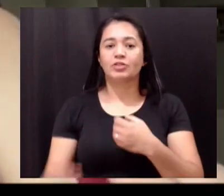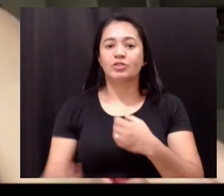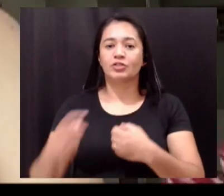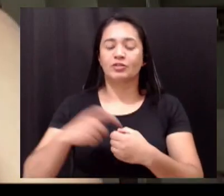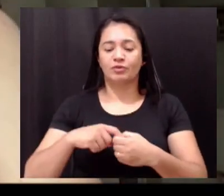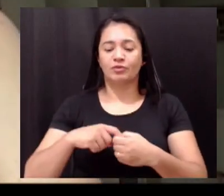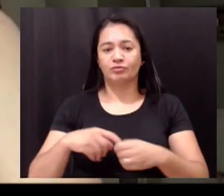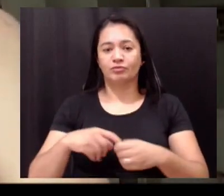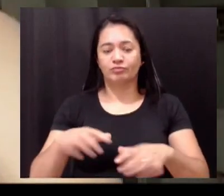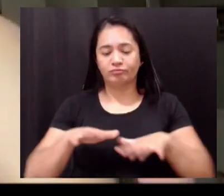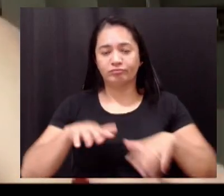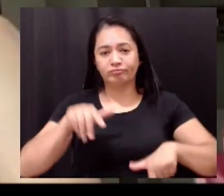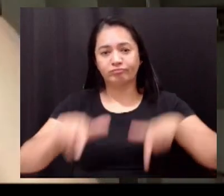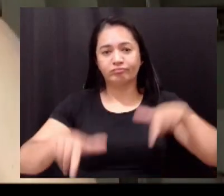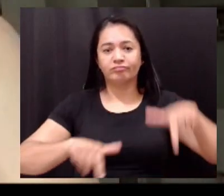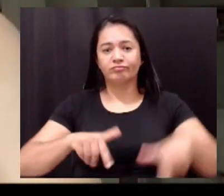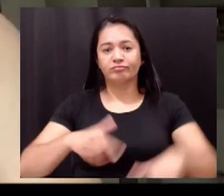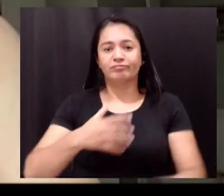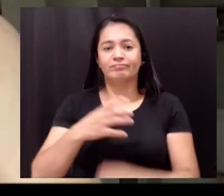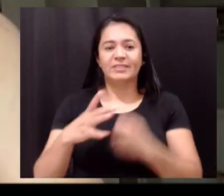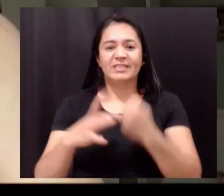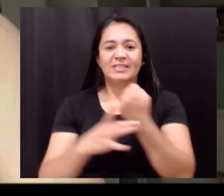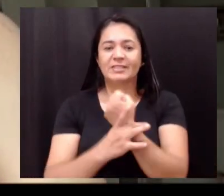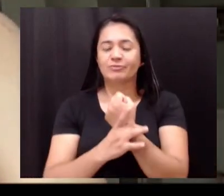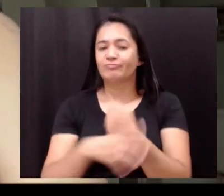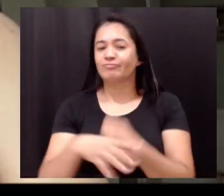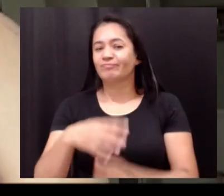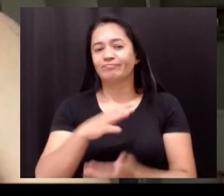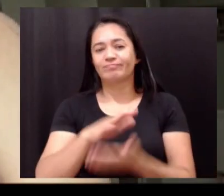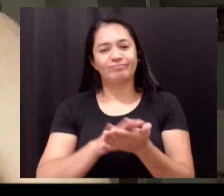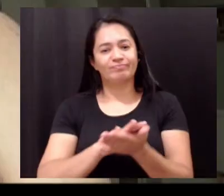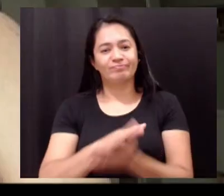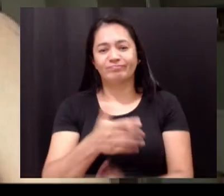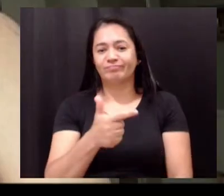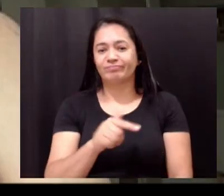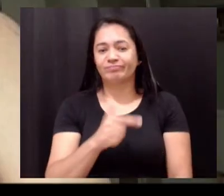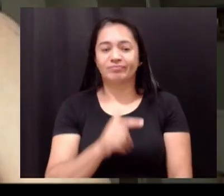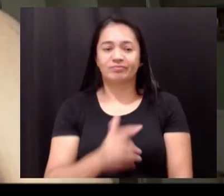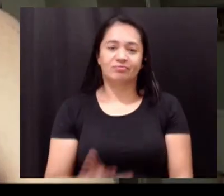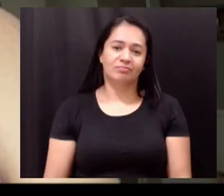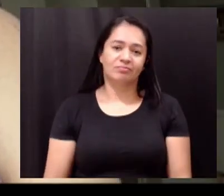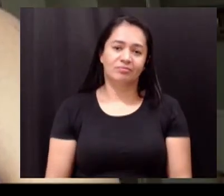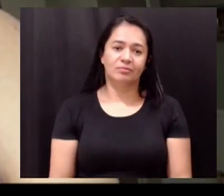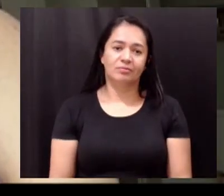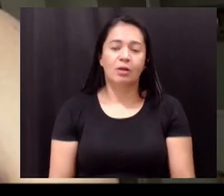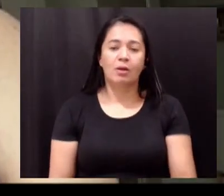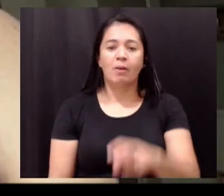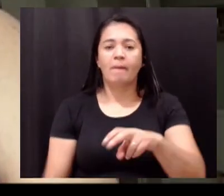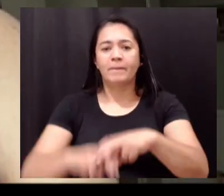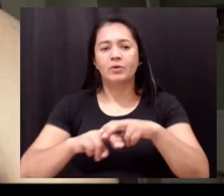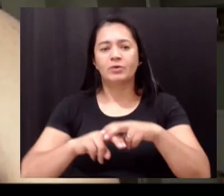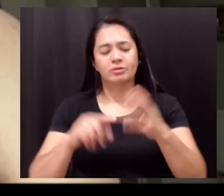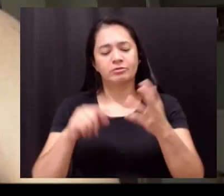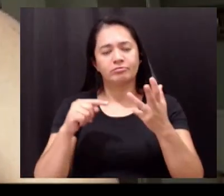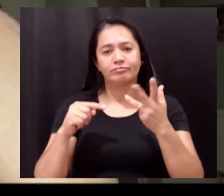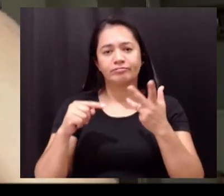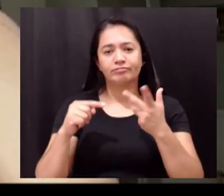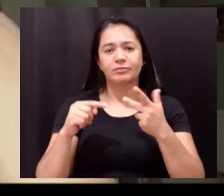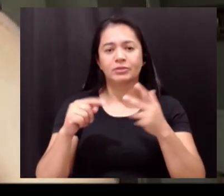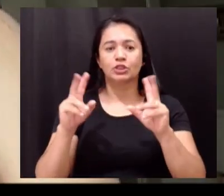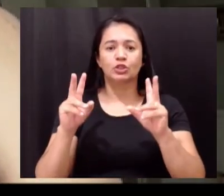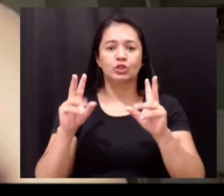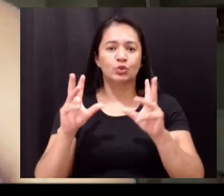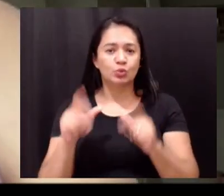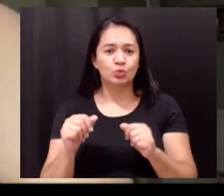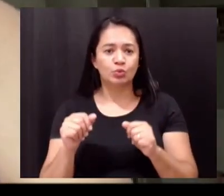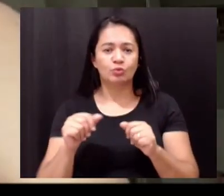se sentir segura, de não se sentir mais a mesma. Então, por isso que toda essa questão de